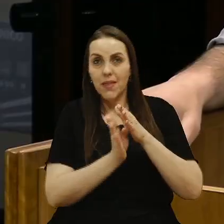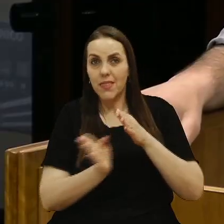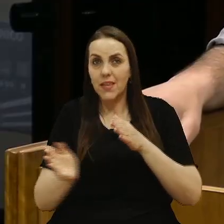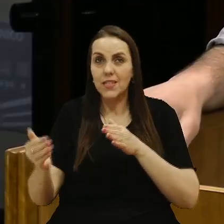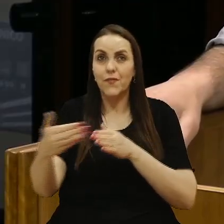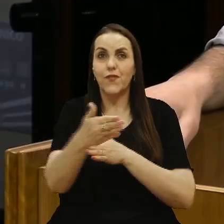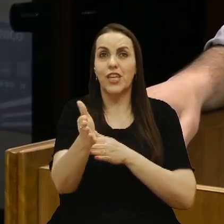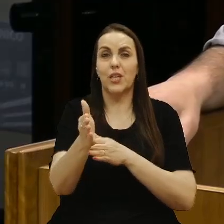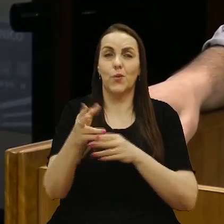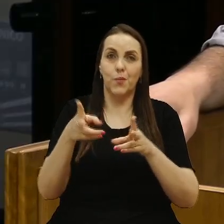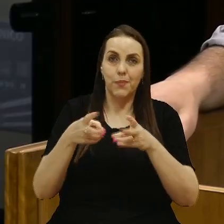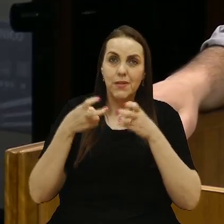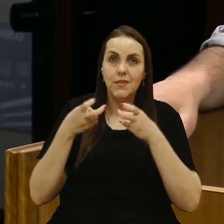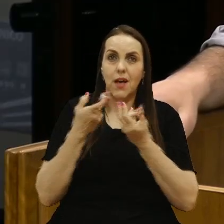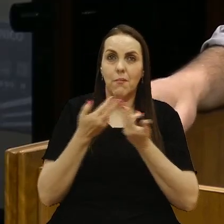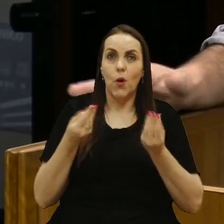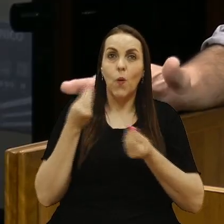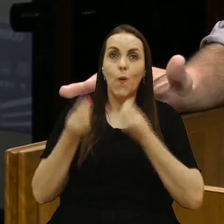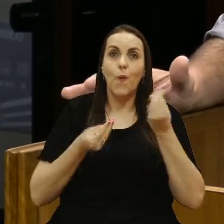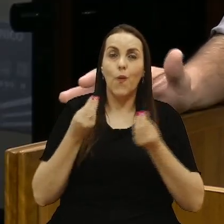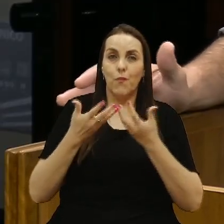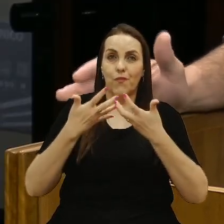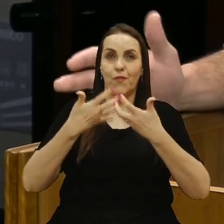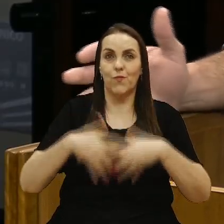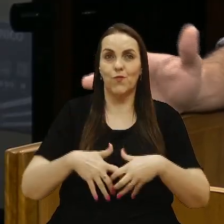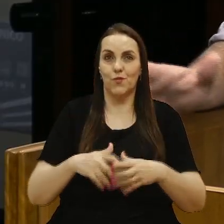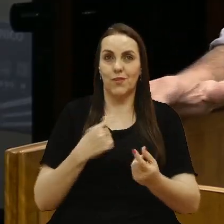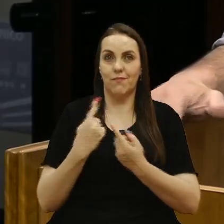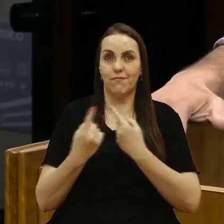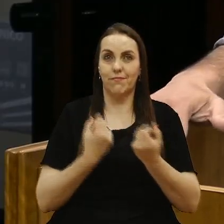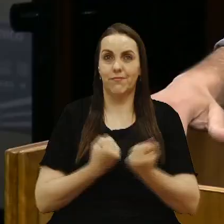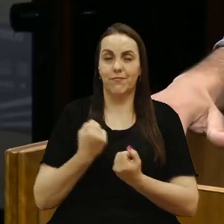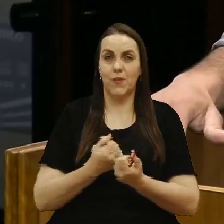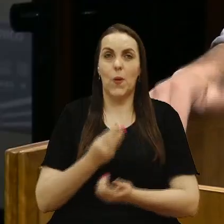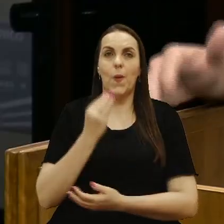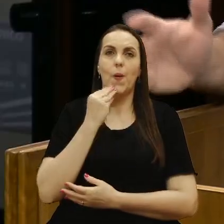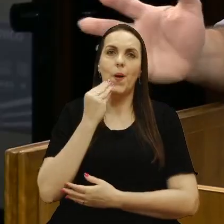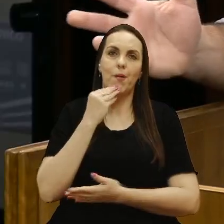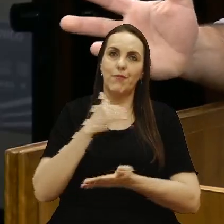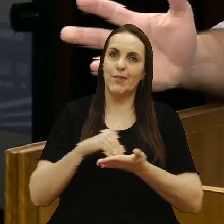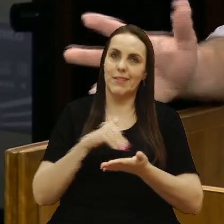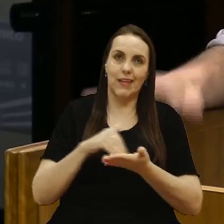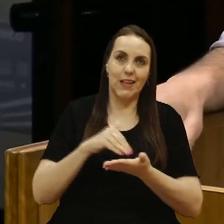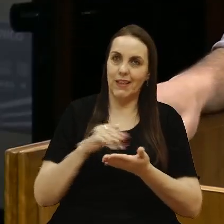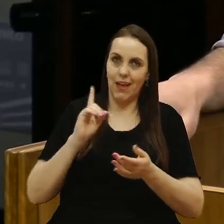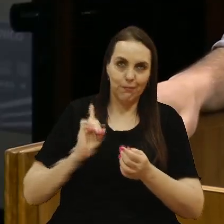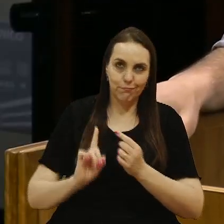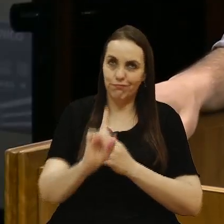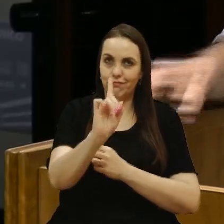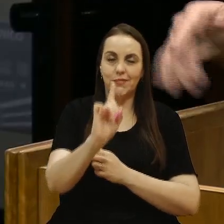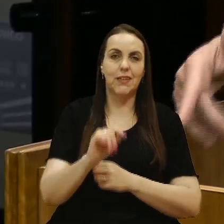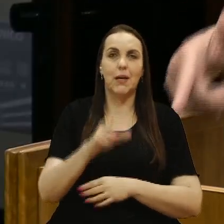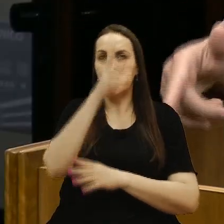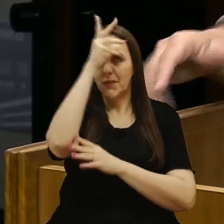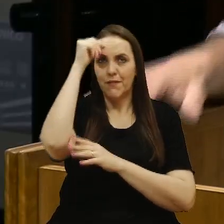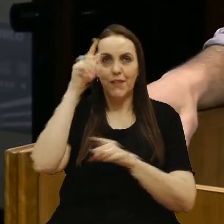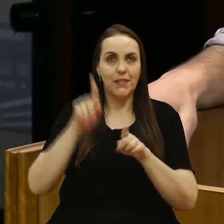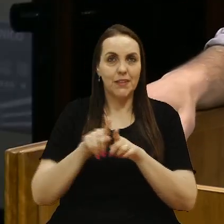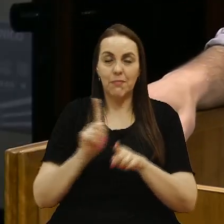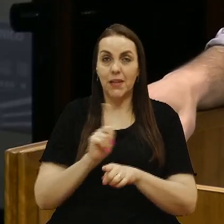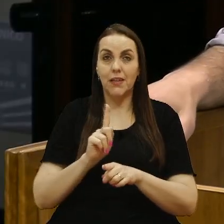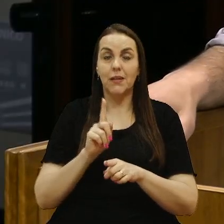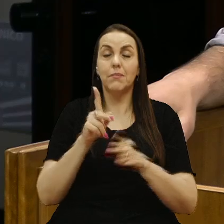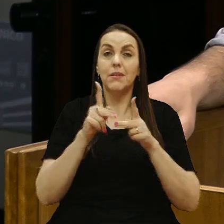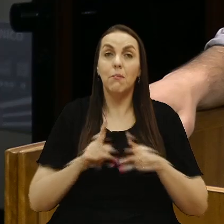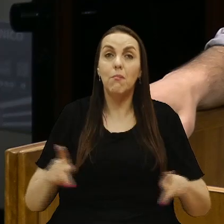obra. Porque, obviamente, o secretário não vai passar naquele momento, o prefeito também não vai passar, mas a população